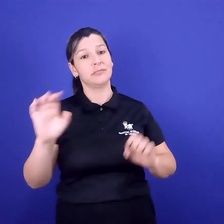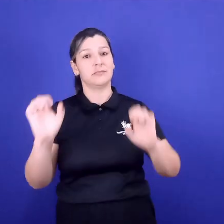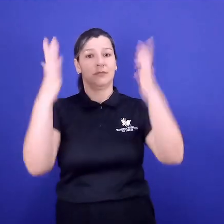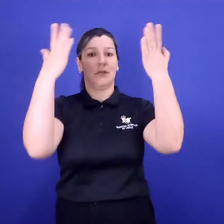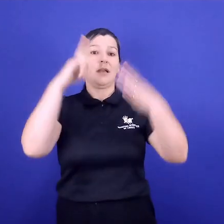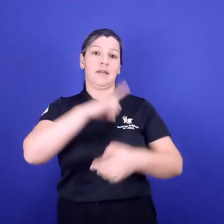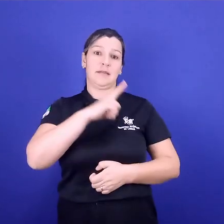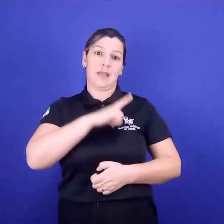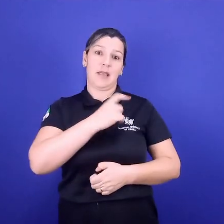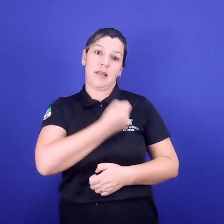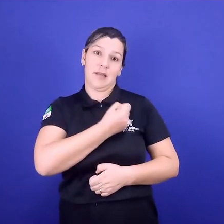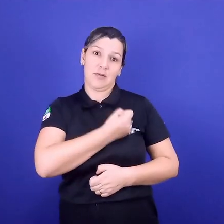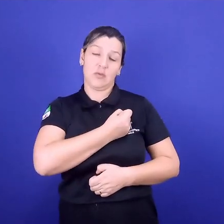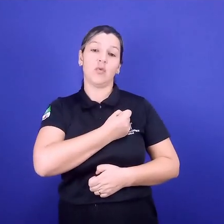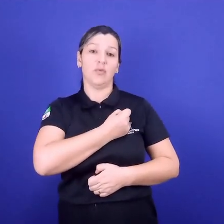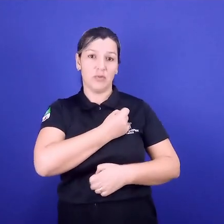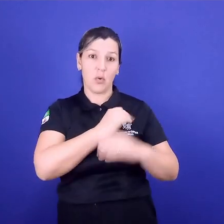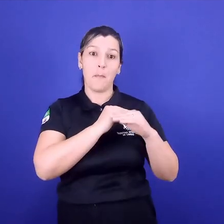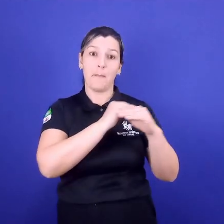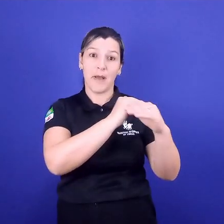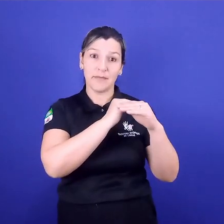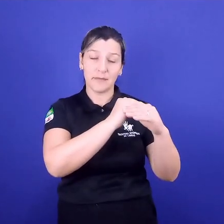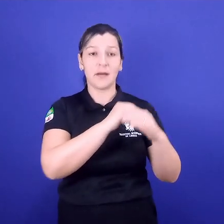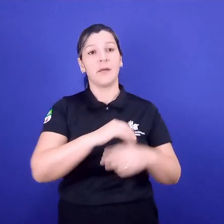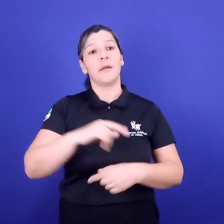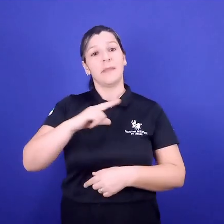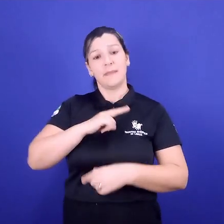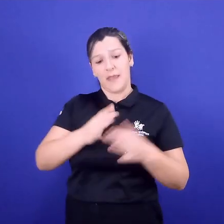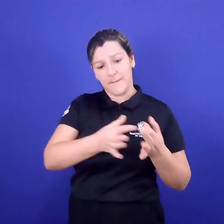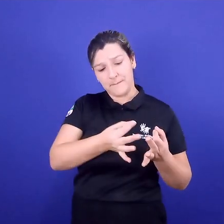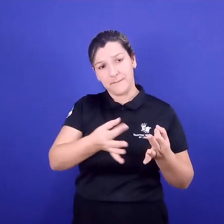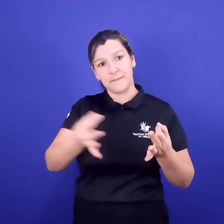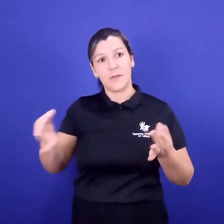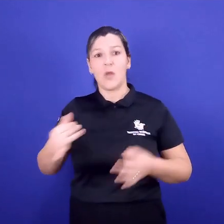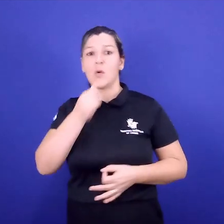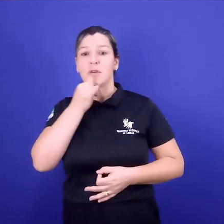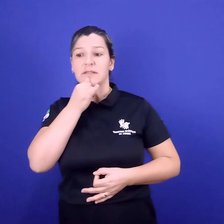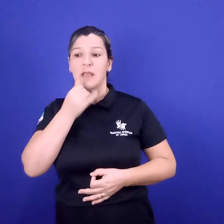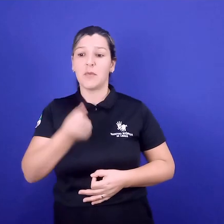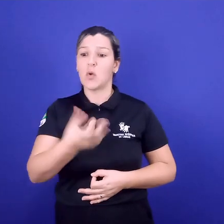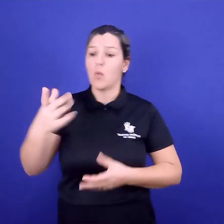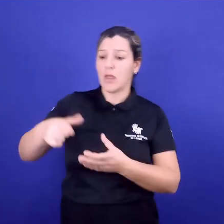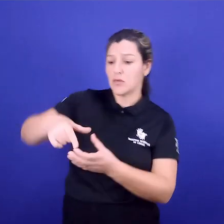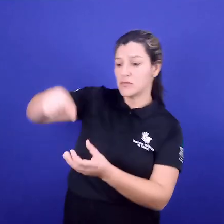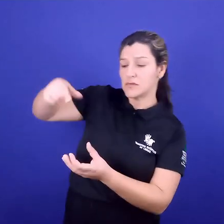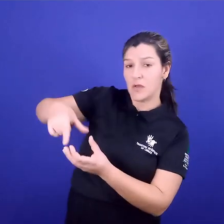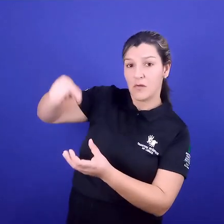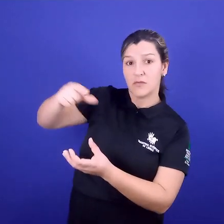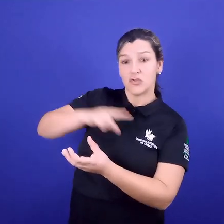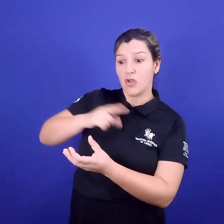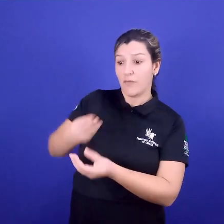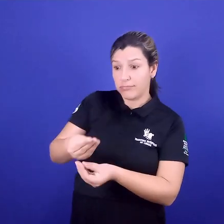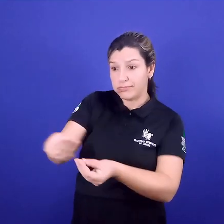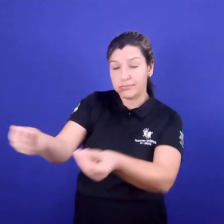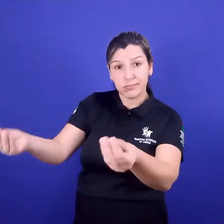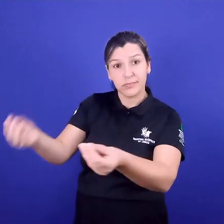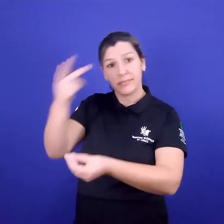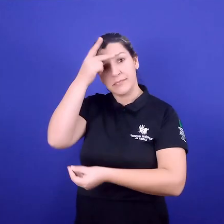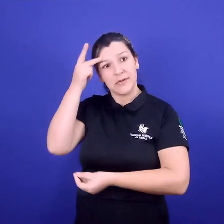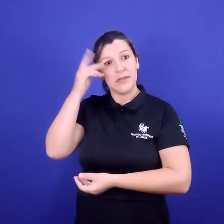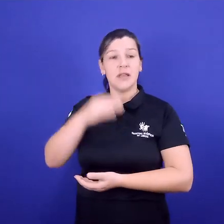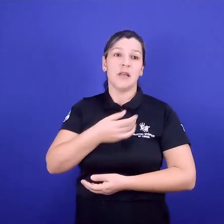pelos buffets, são números padrões. Então, na apostila, vocês vão encontrar alguns desses números. Quantos salgadinhos eu sirvo? Se eu